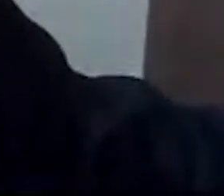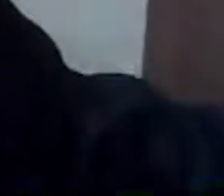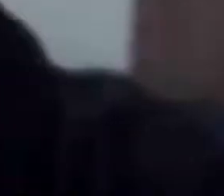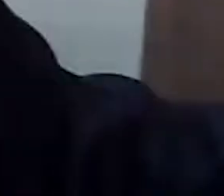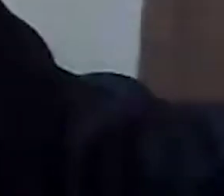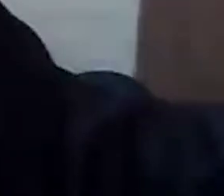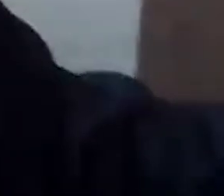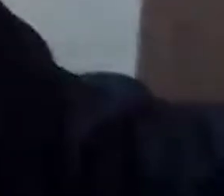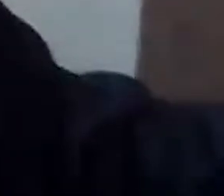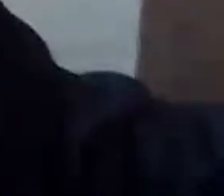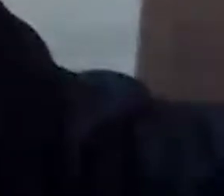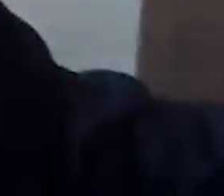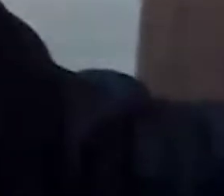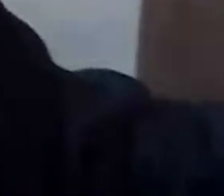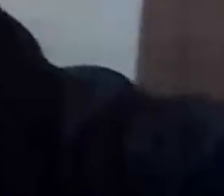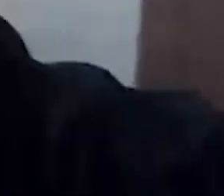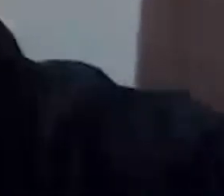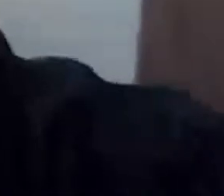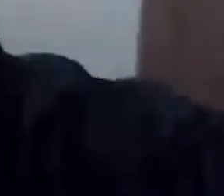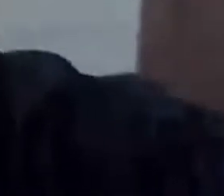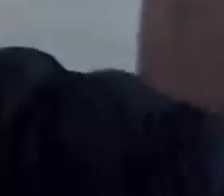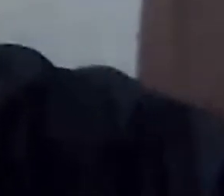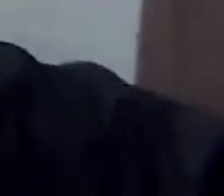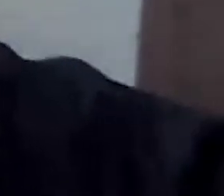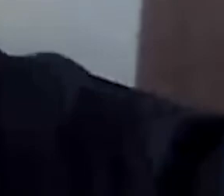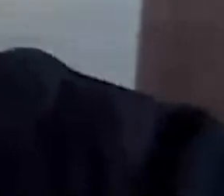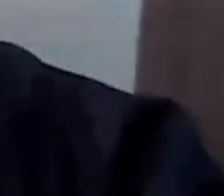apesar da decisão da corredoria,